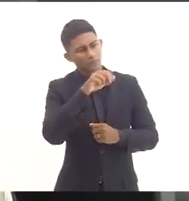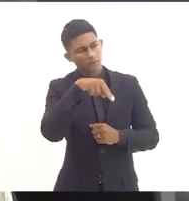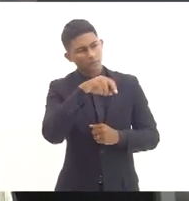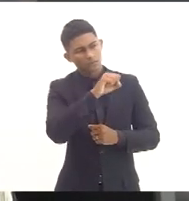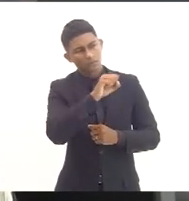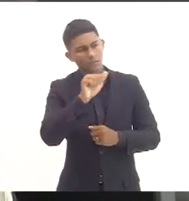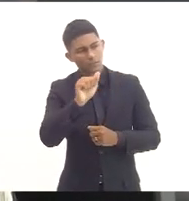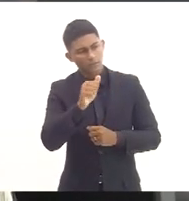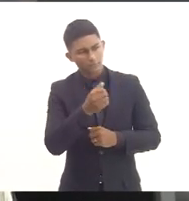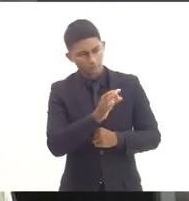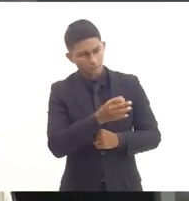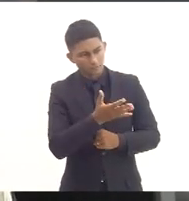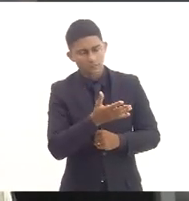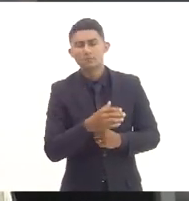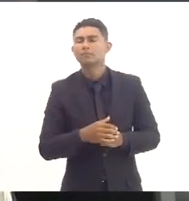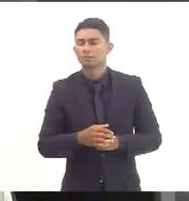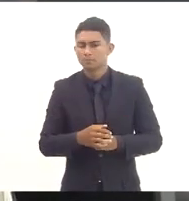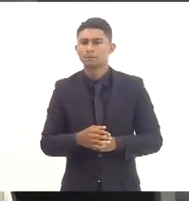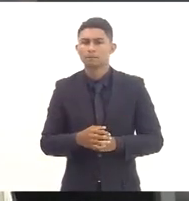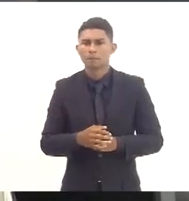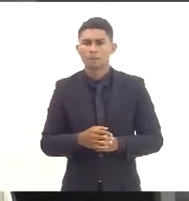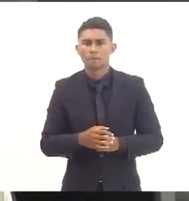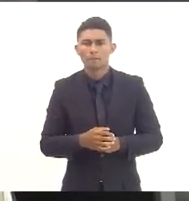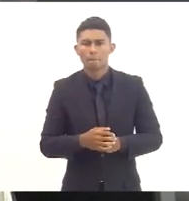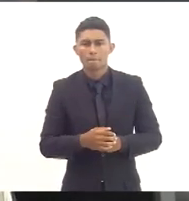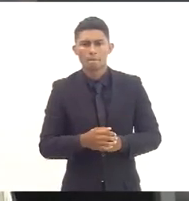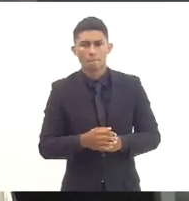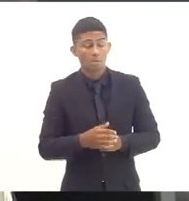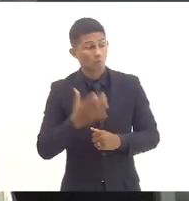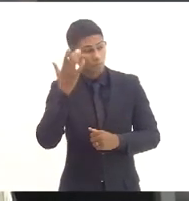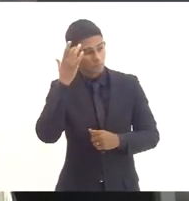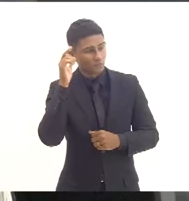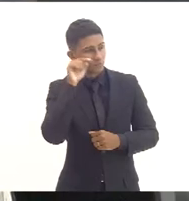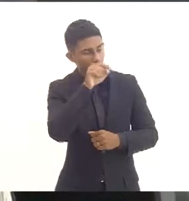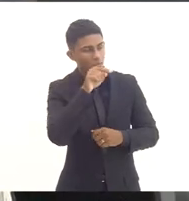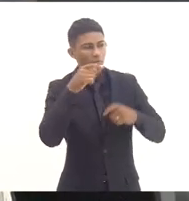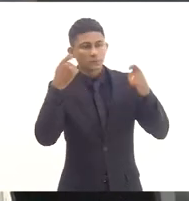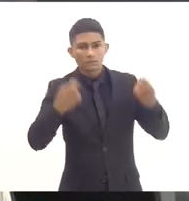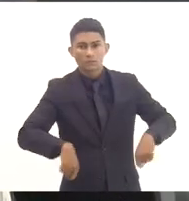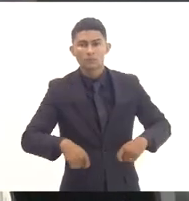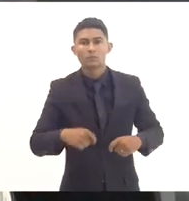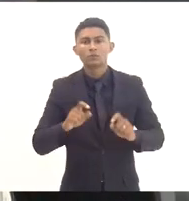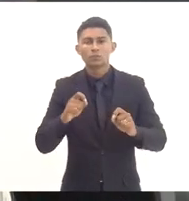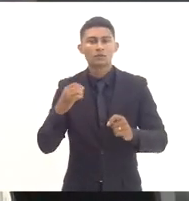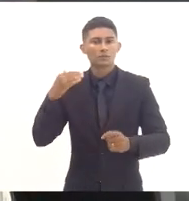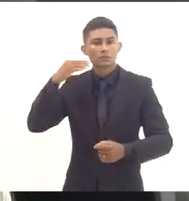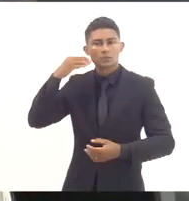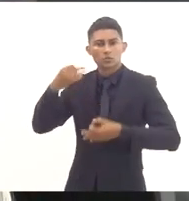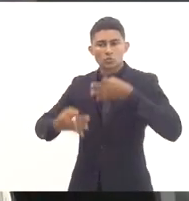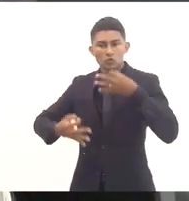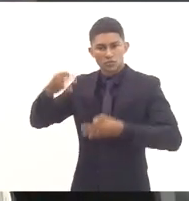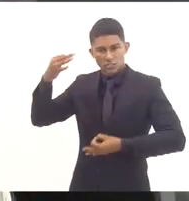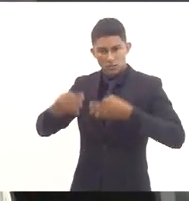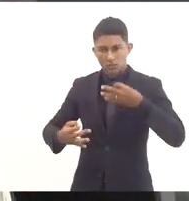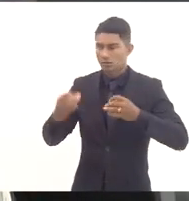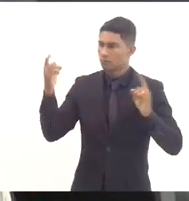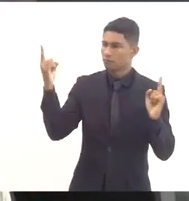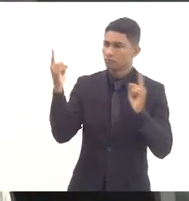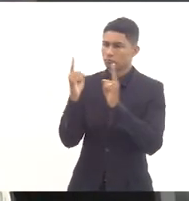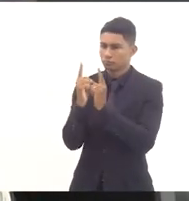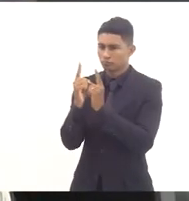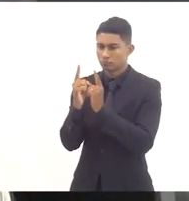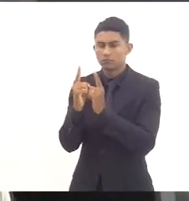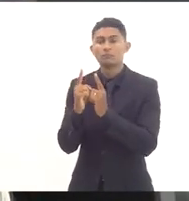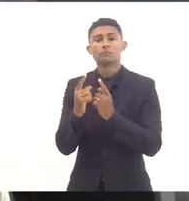Vanessa Vanessa na realidade o que você já deveria ter feito é ter ido ao judiciário tá então